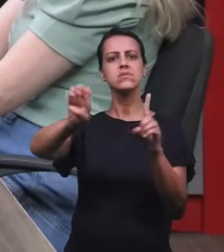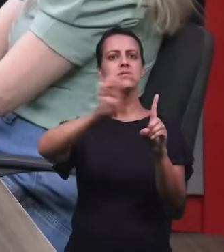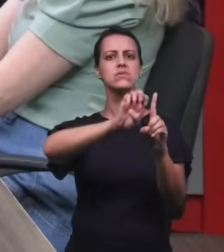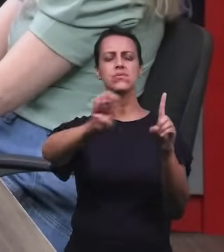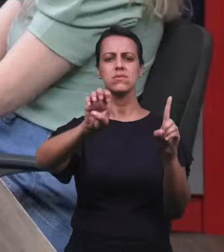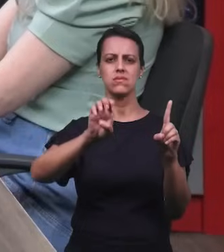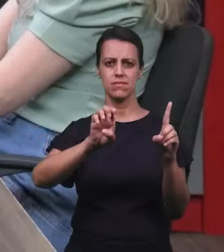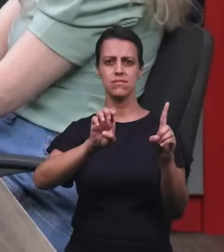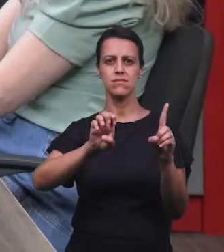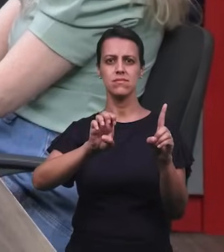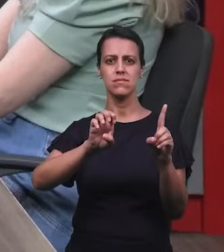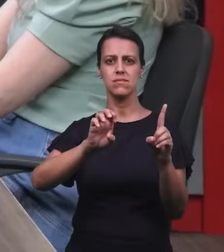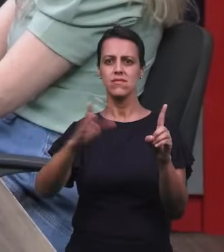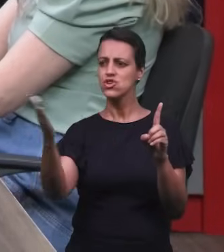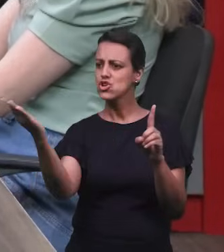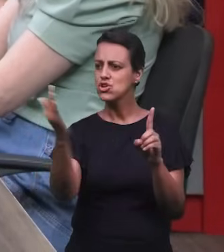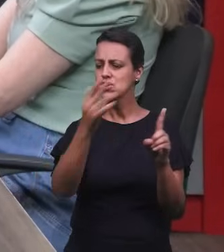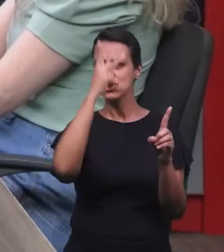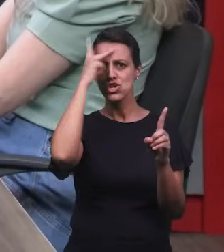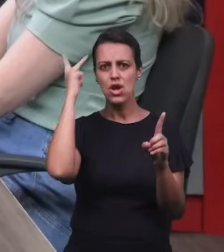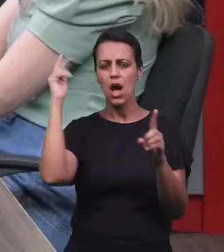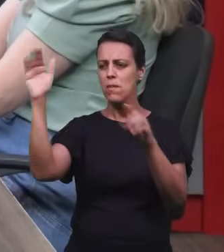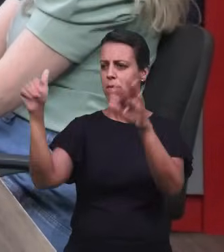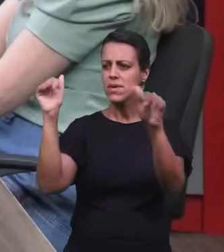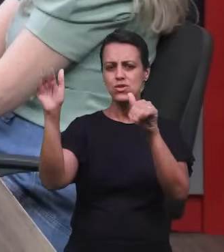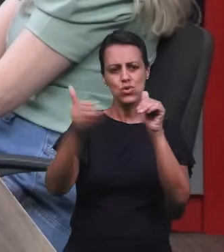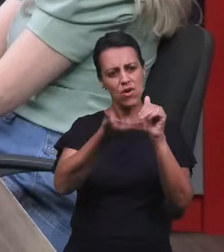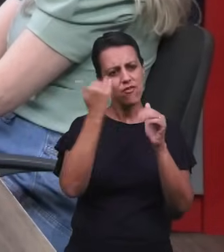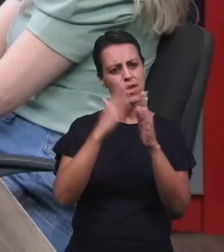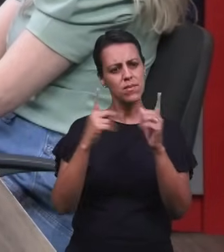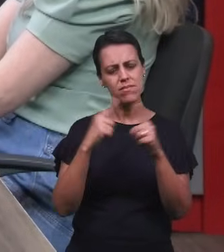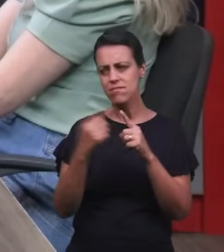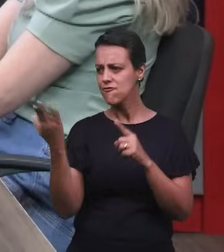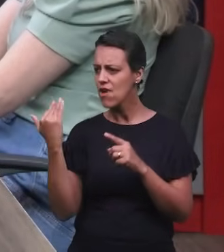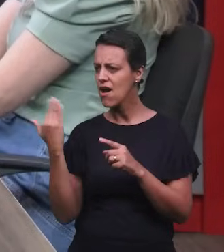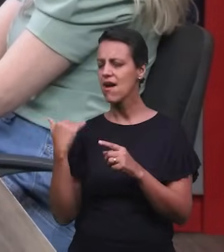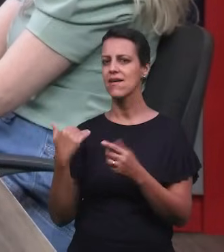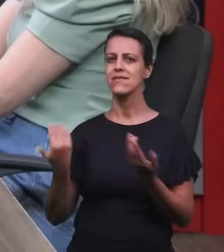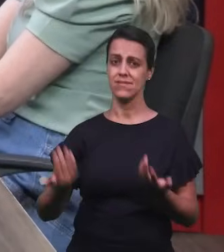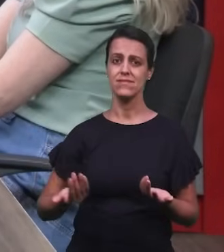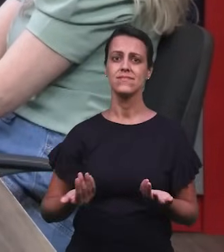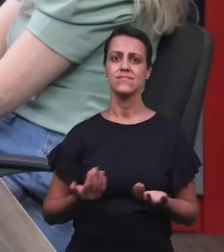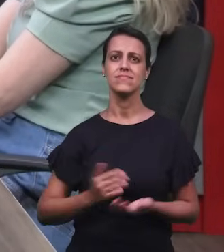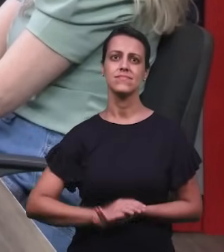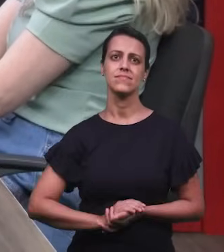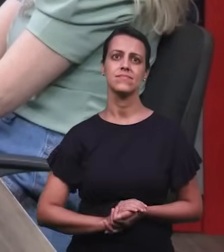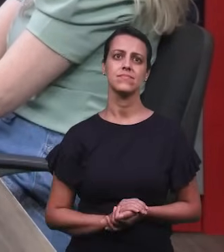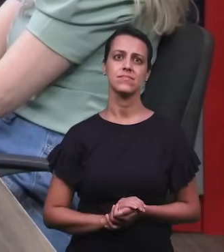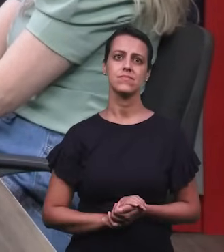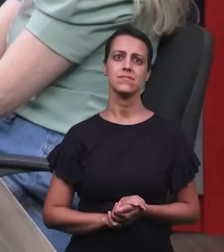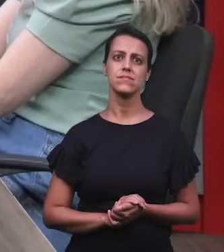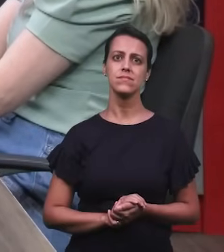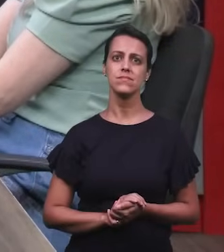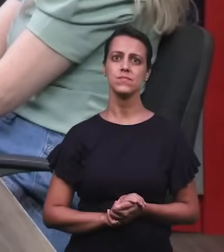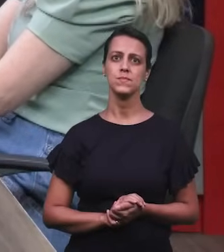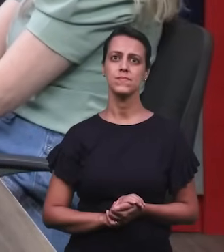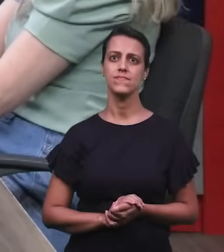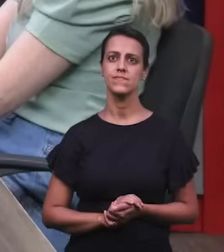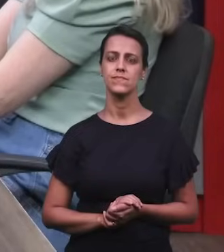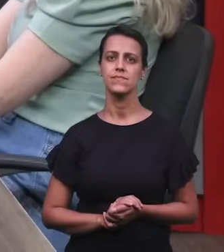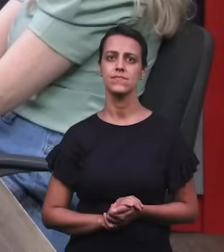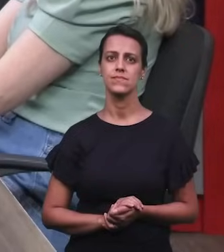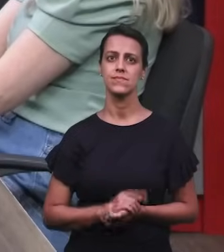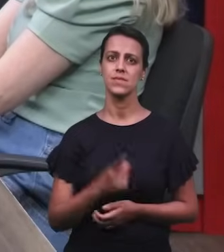evangelizar, muitas vezes para se aproximar de outras vidas, né? E você vê Acho muito interessante isso. Você vê essa característica no ministério, aquele que é evangelista.